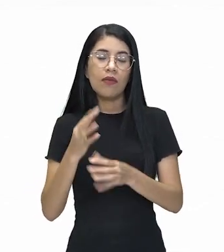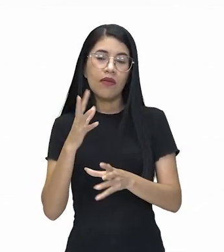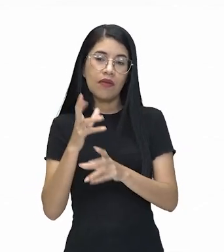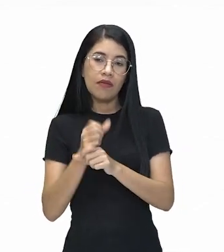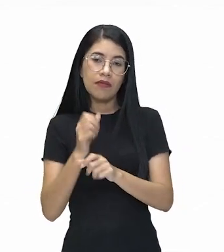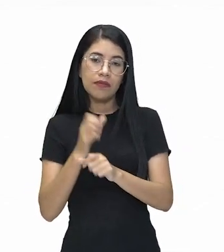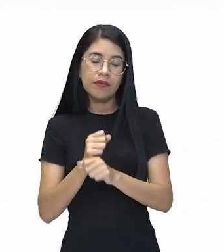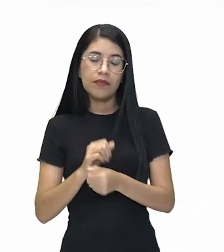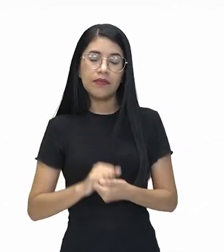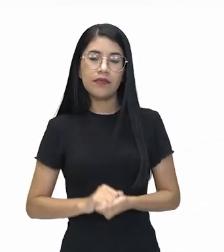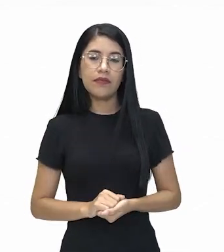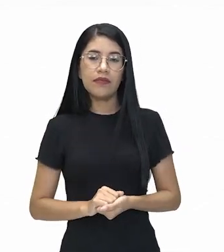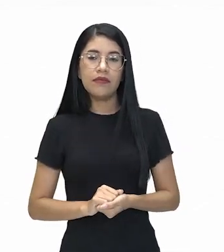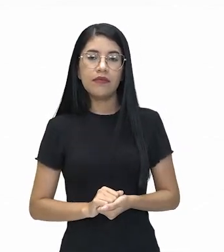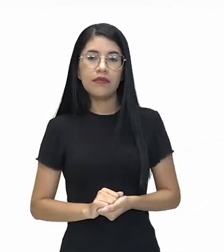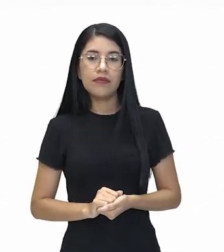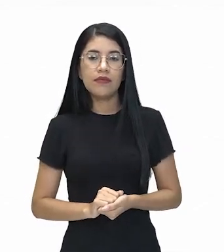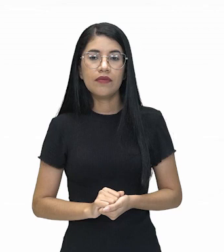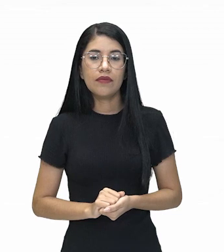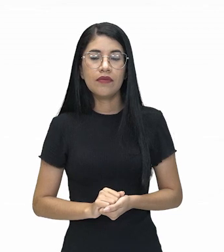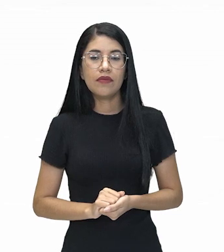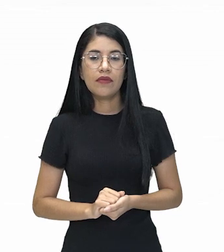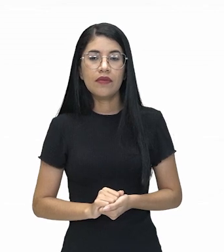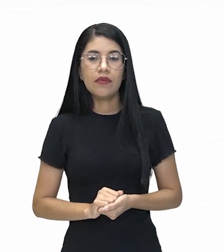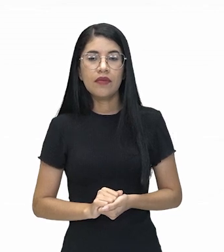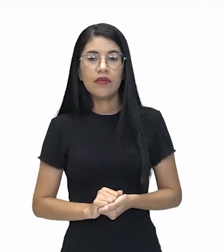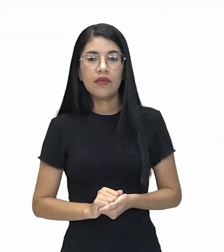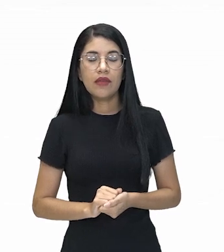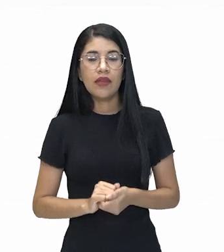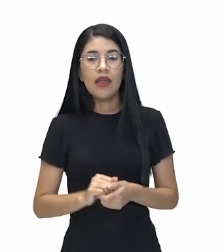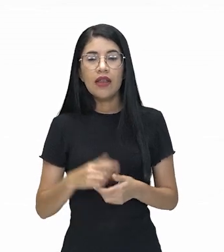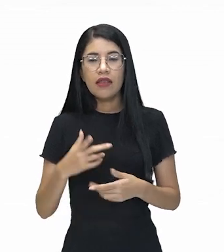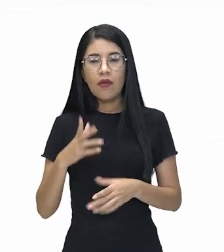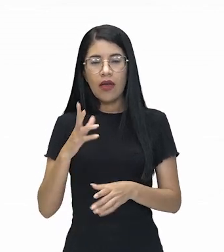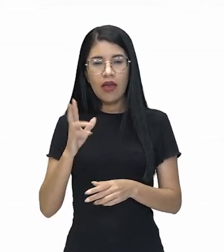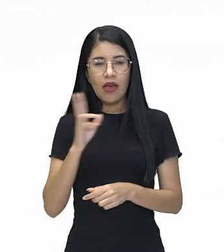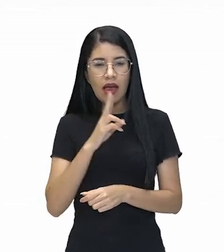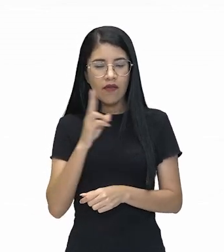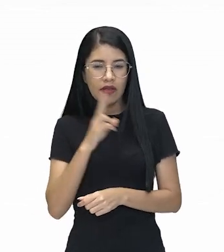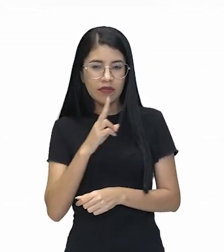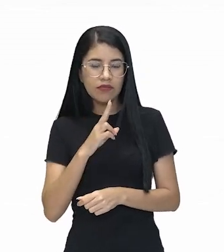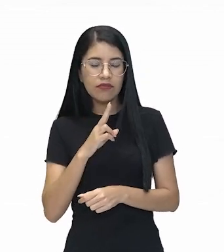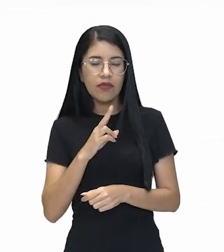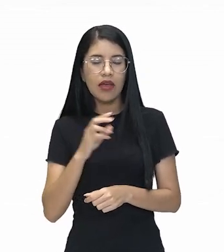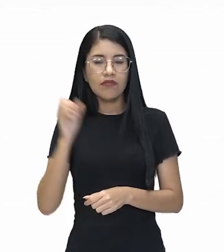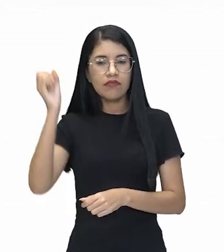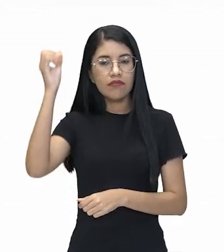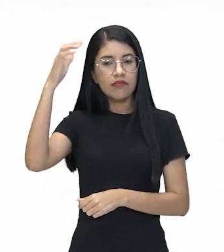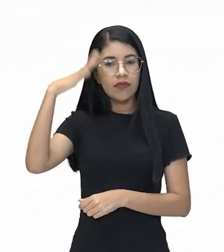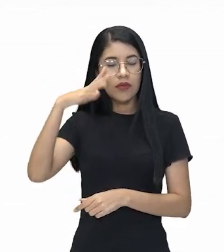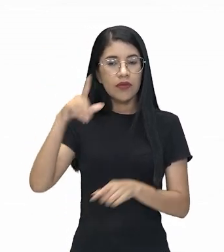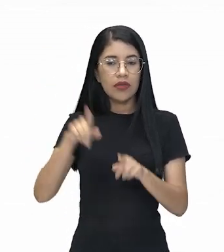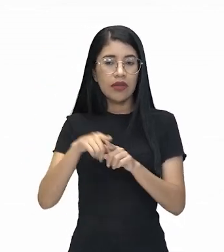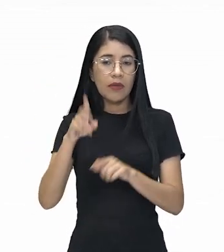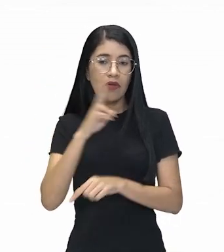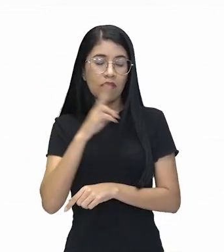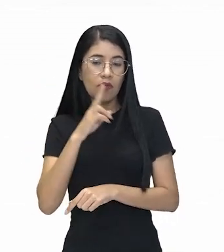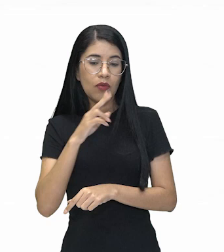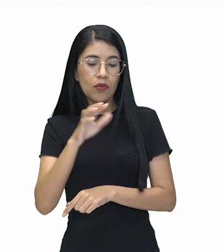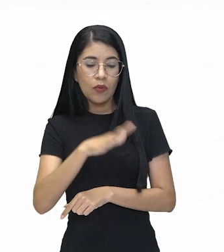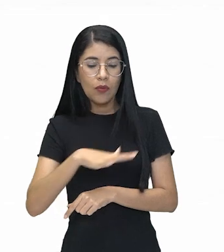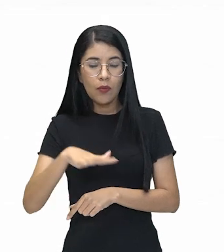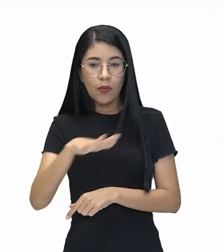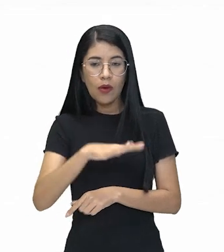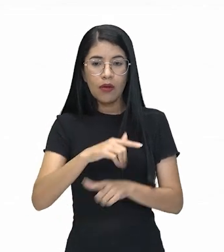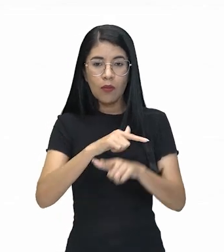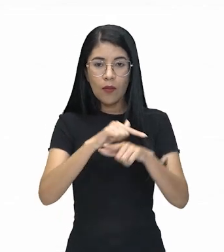pessoal? O índice de refração é uma comparação da velocidade da luz no vácuo com a velocidade da luz naquele meio. E